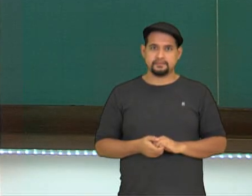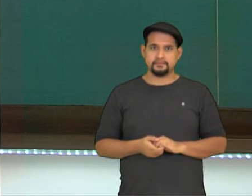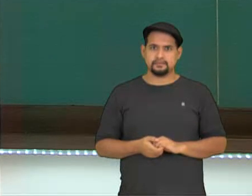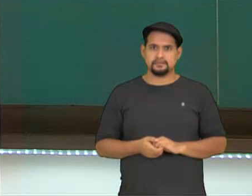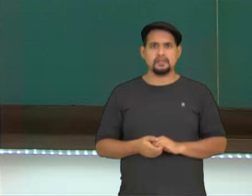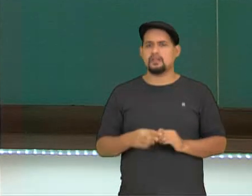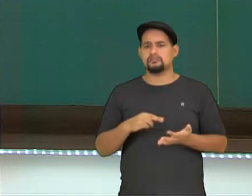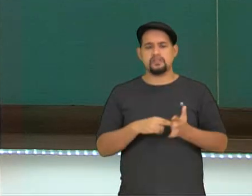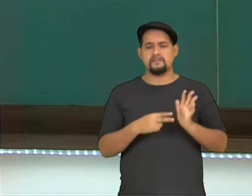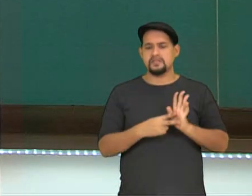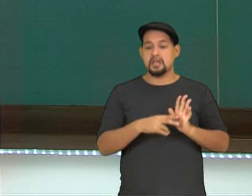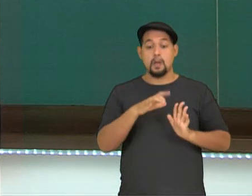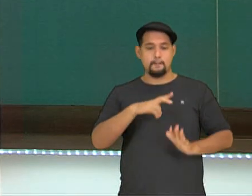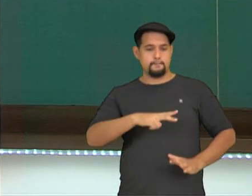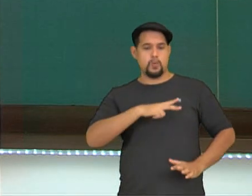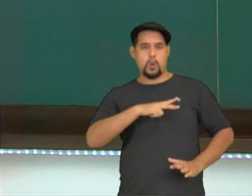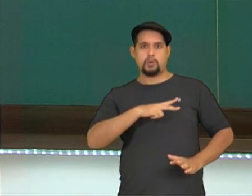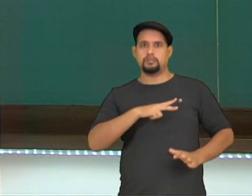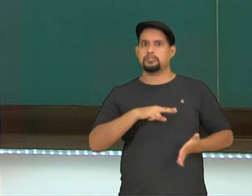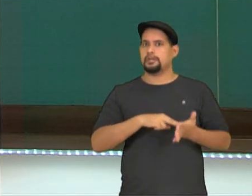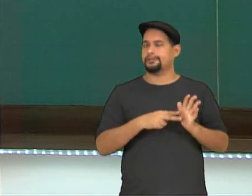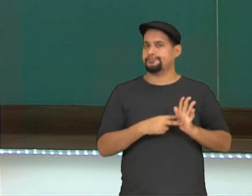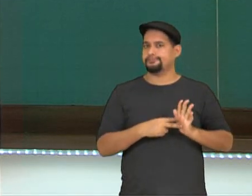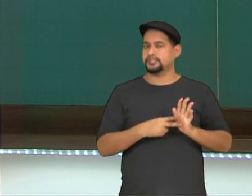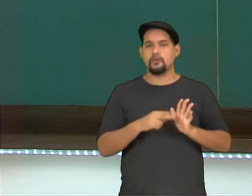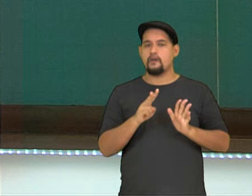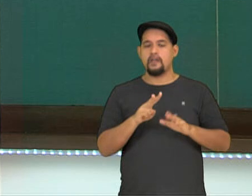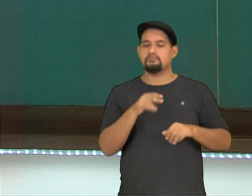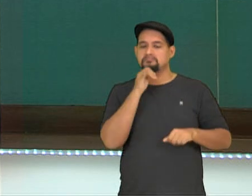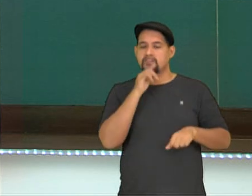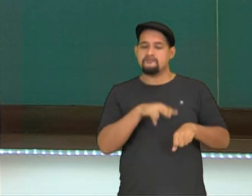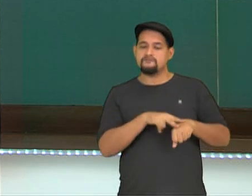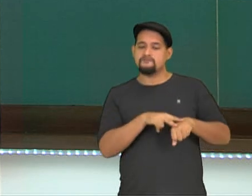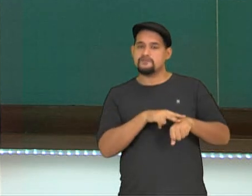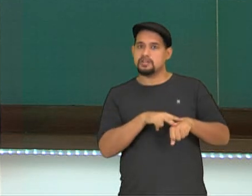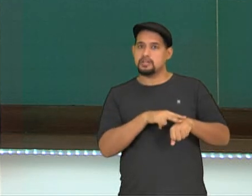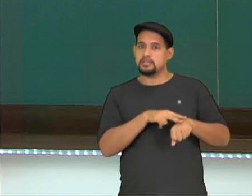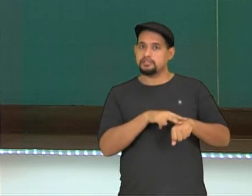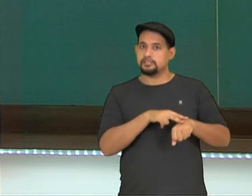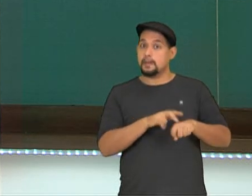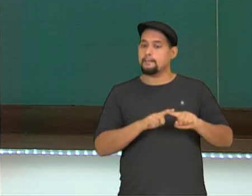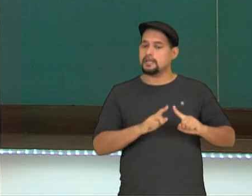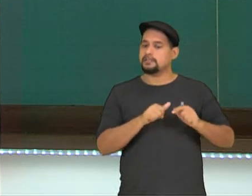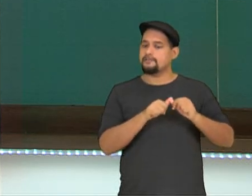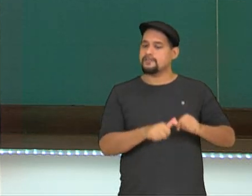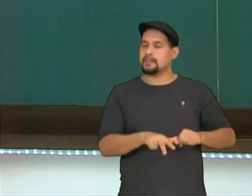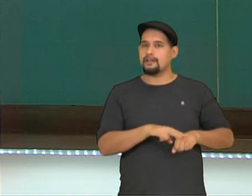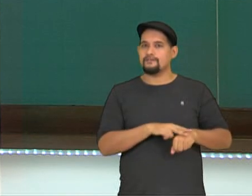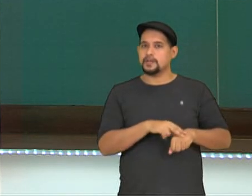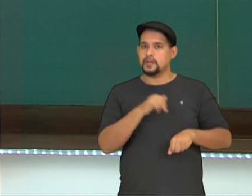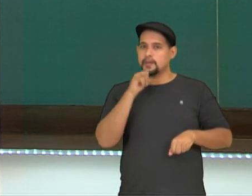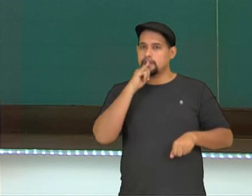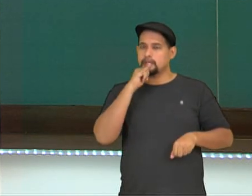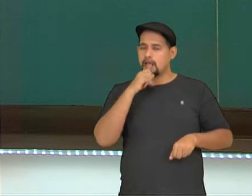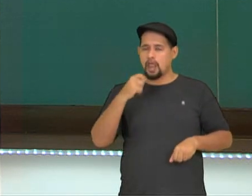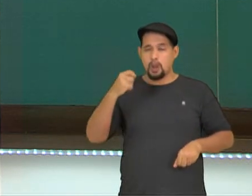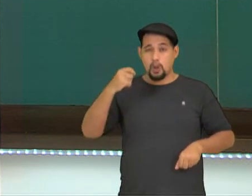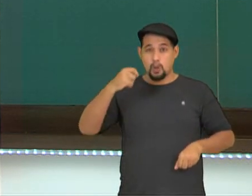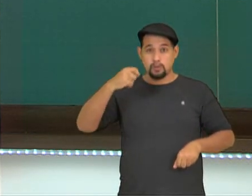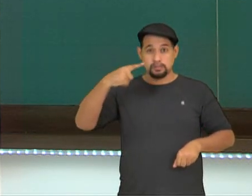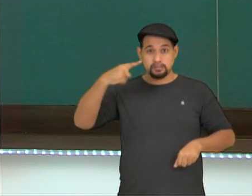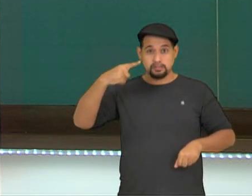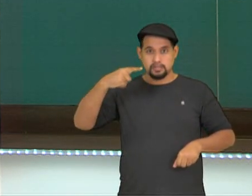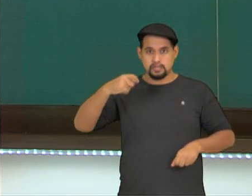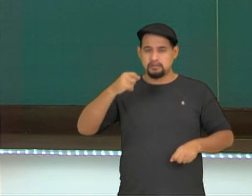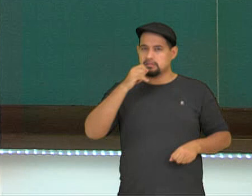Ela não é uma propriedade. Algo, ele não é verde, mas ele está verde. Ou seja, quando a luz ela vem de